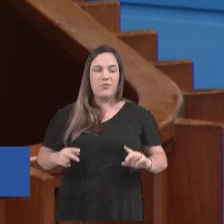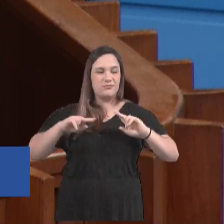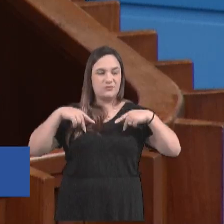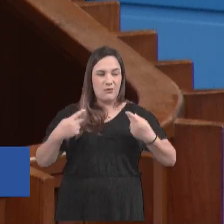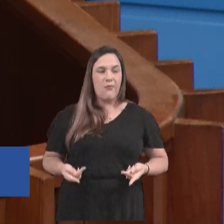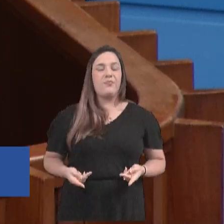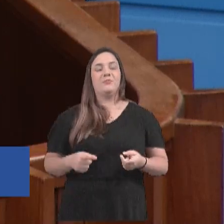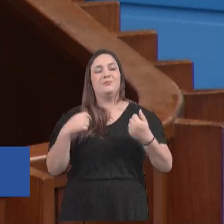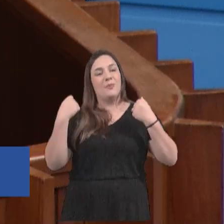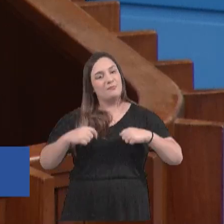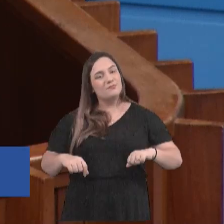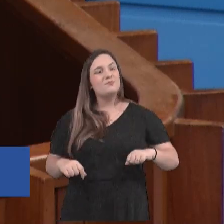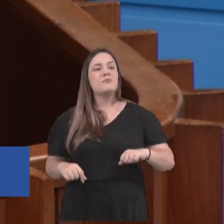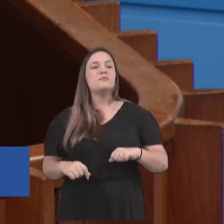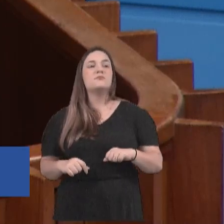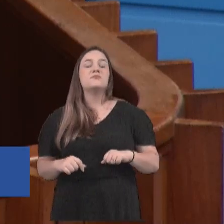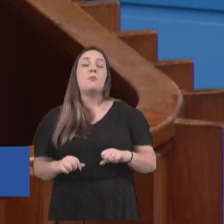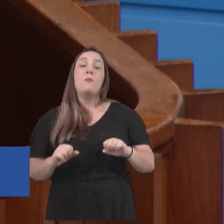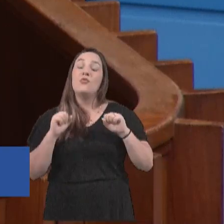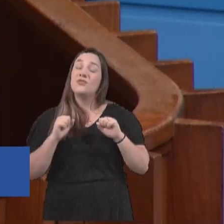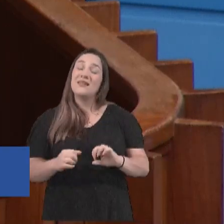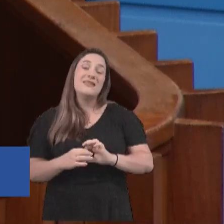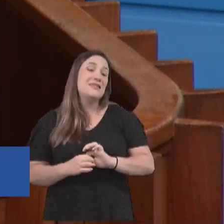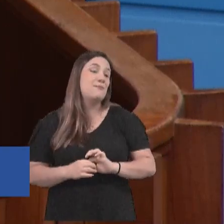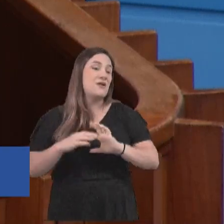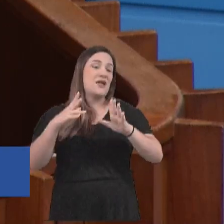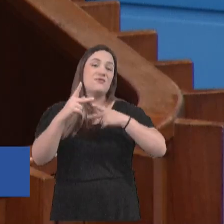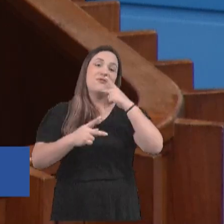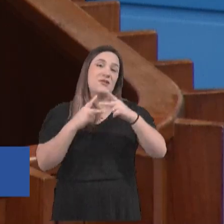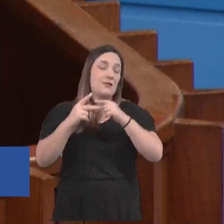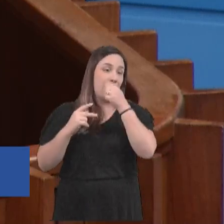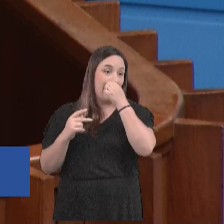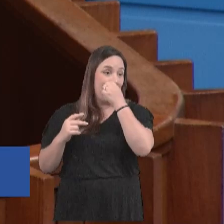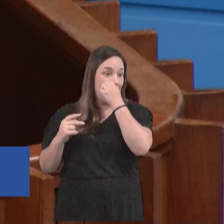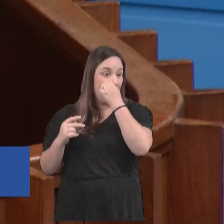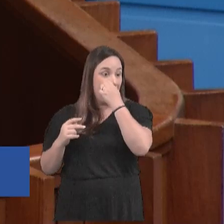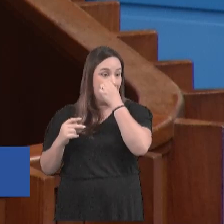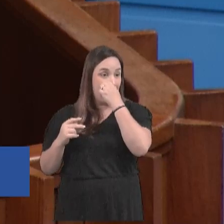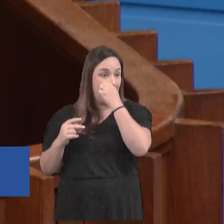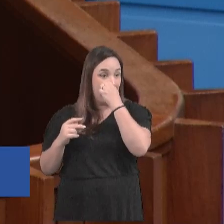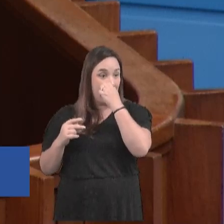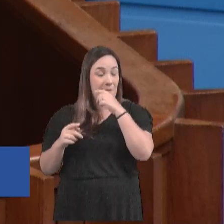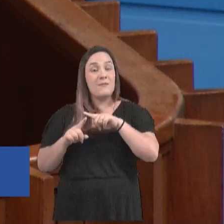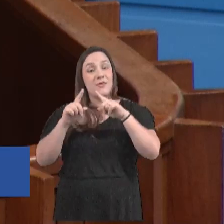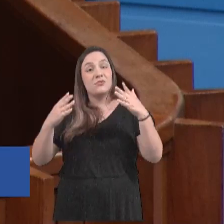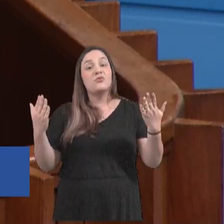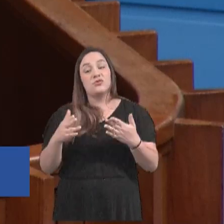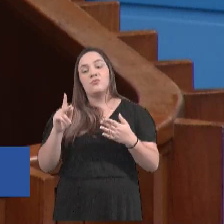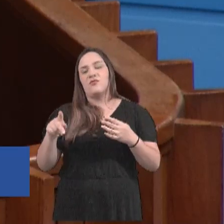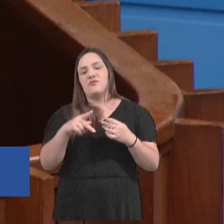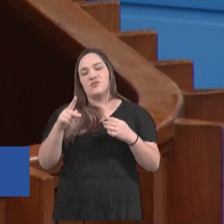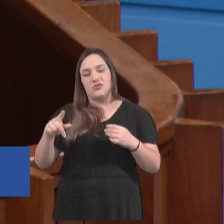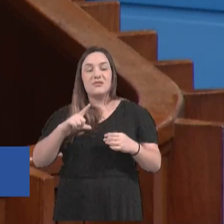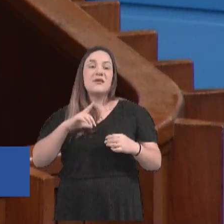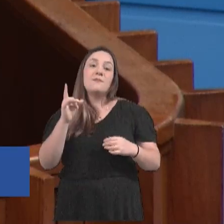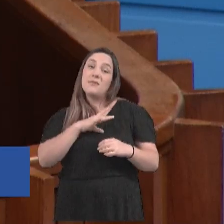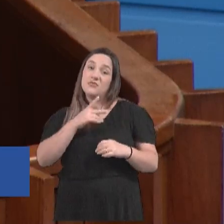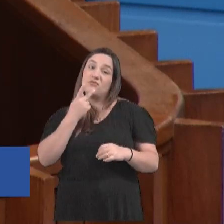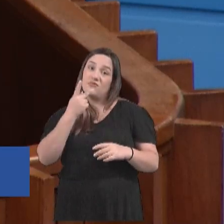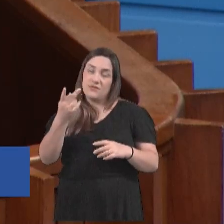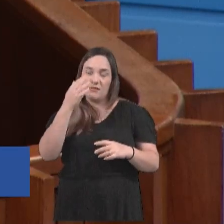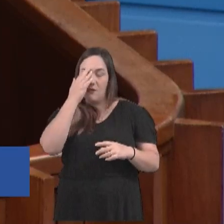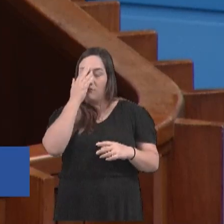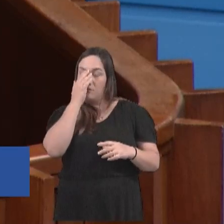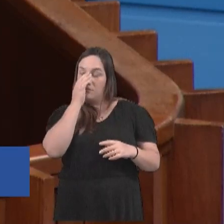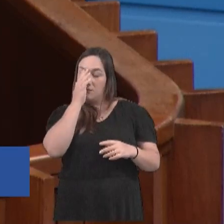É preciso poder falar sobre isso, mas hoje as professoras têm medo de falar. E nós temos